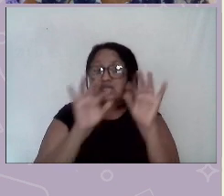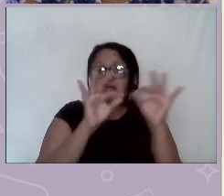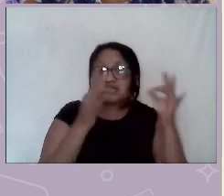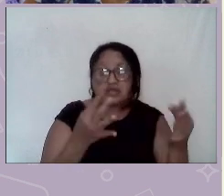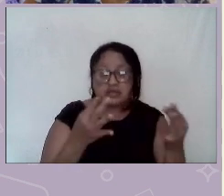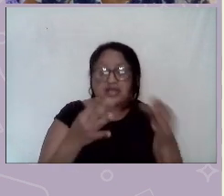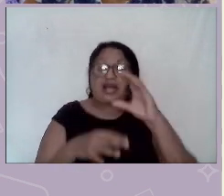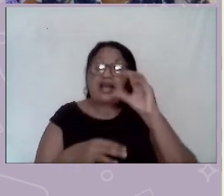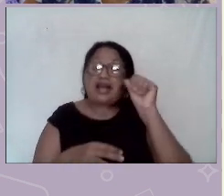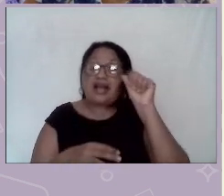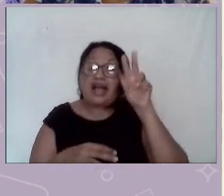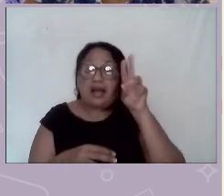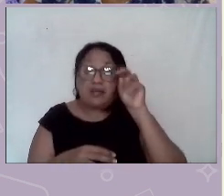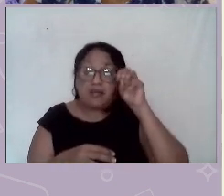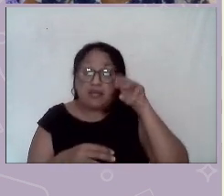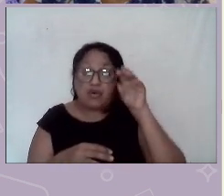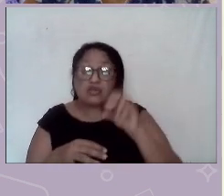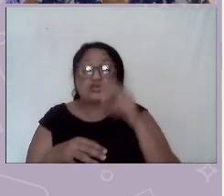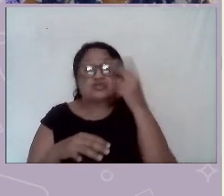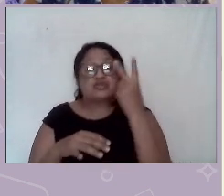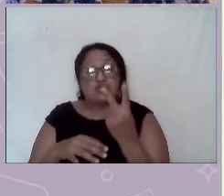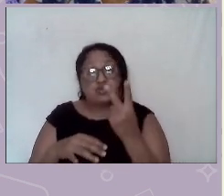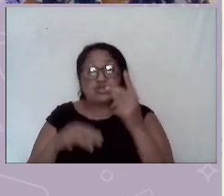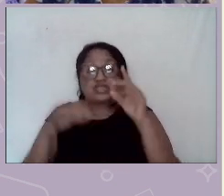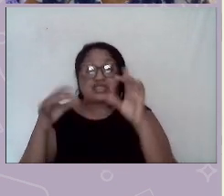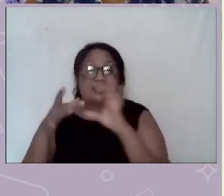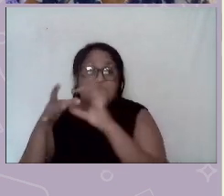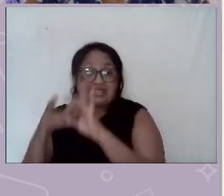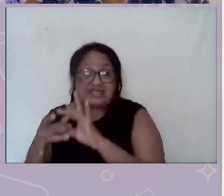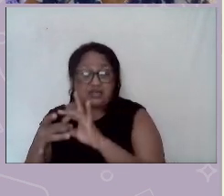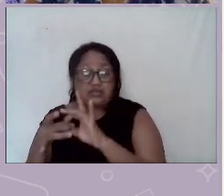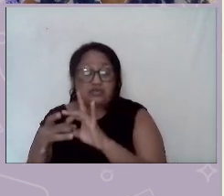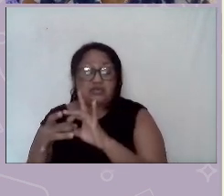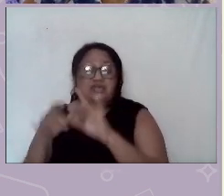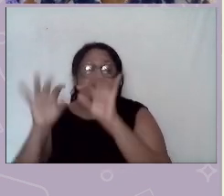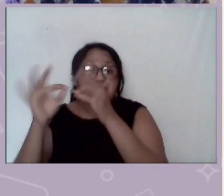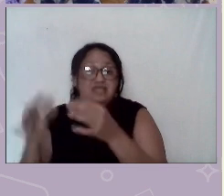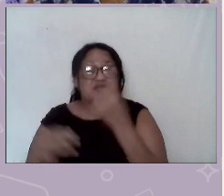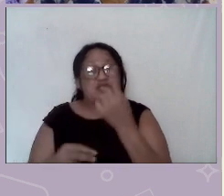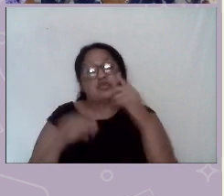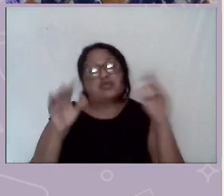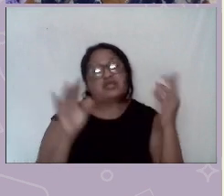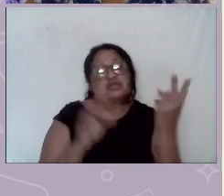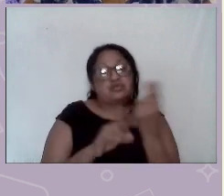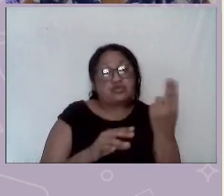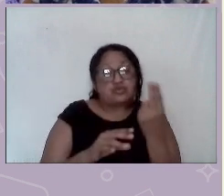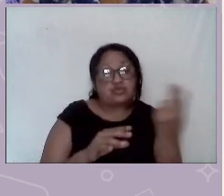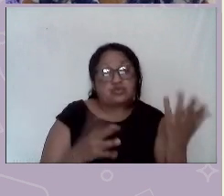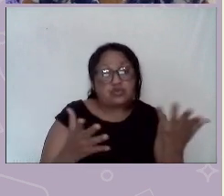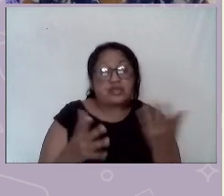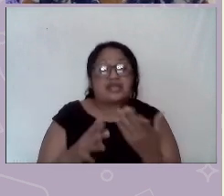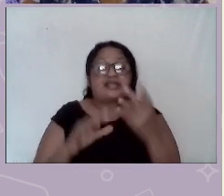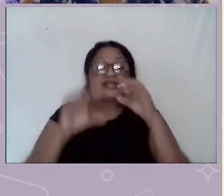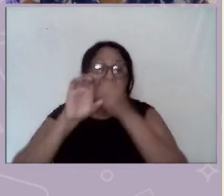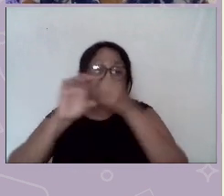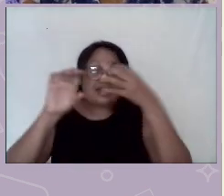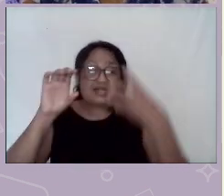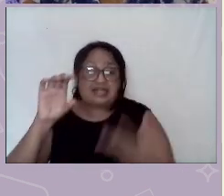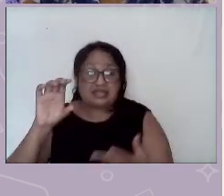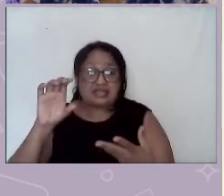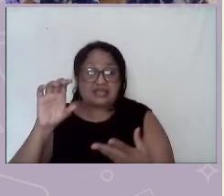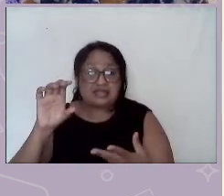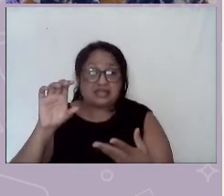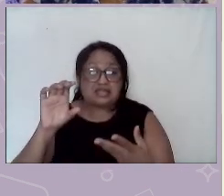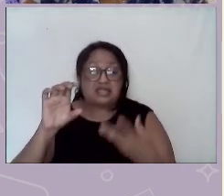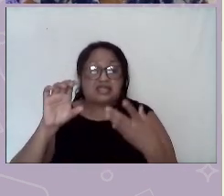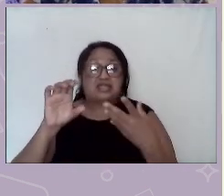duas ligações simples e uma dupla então isso é característico de uma